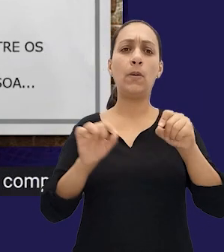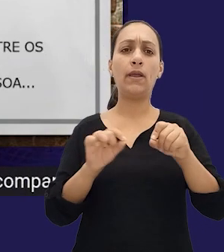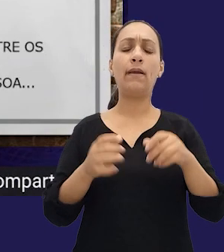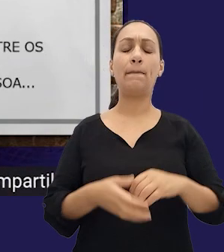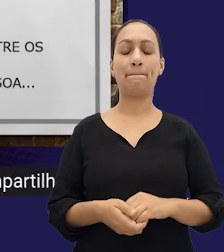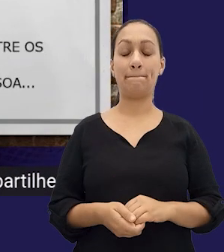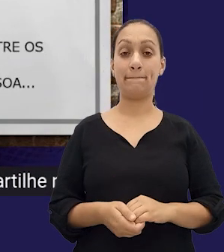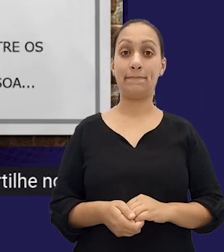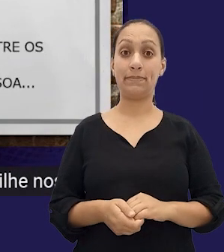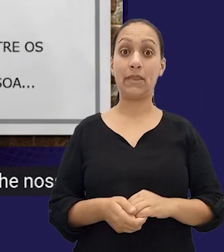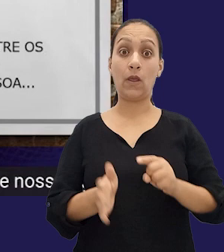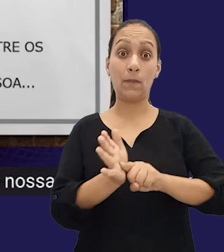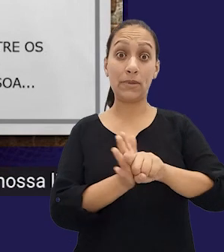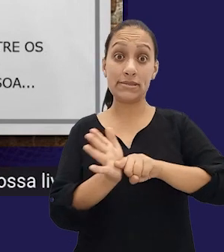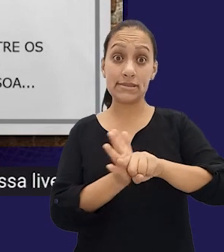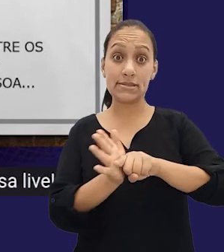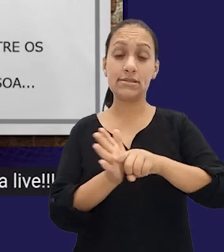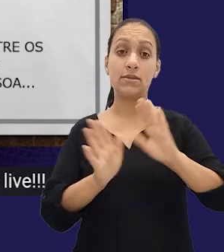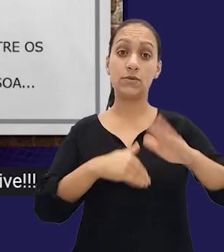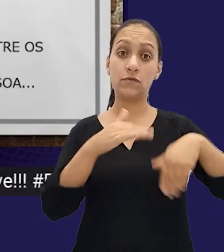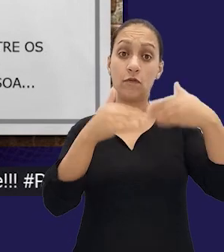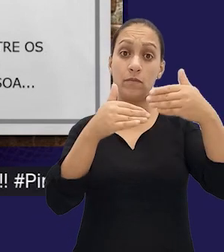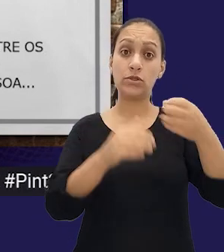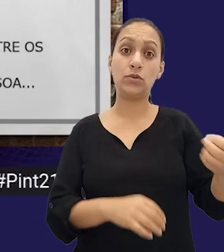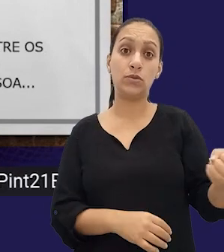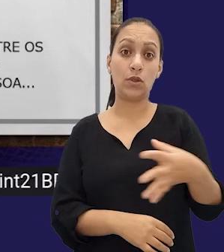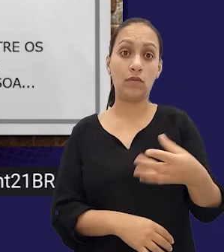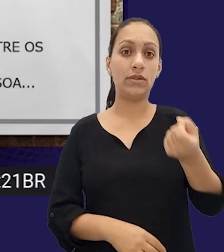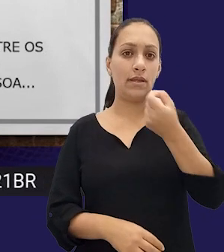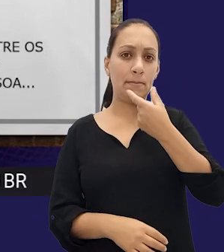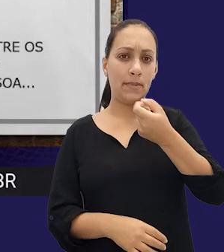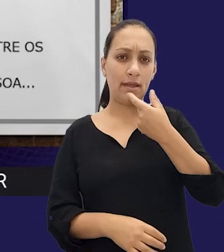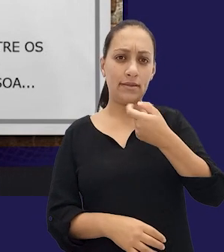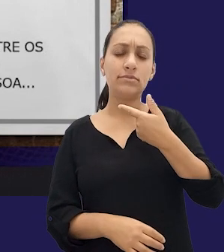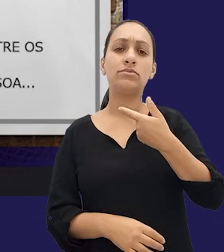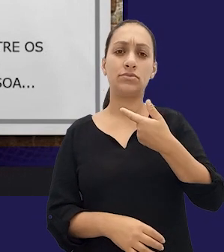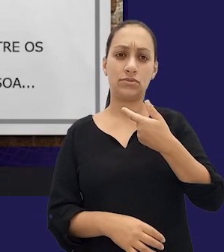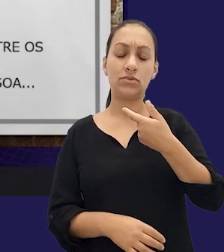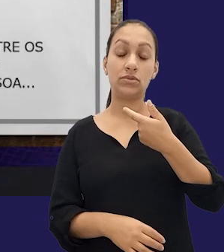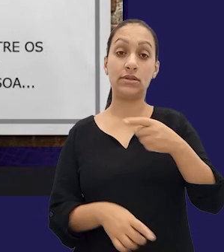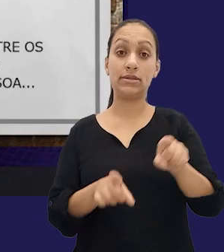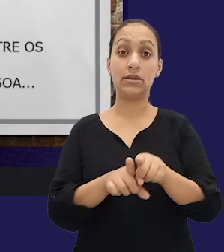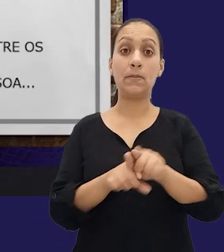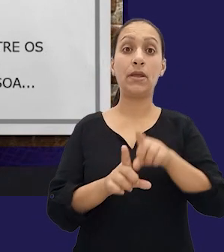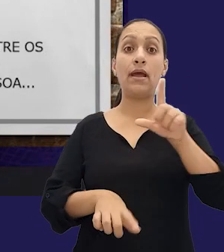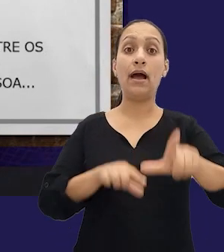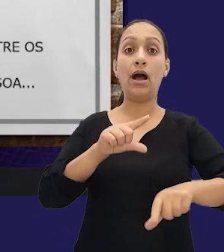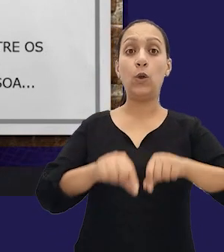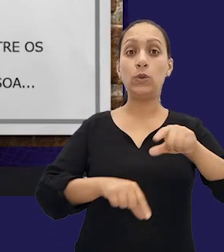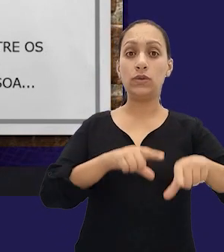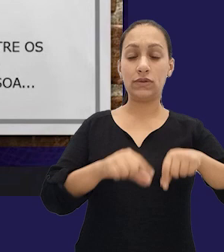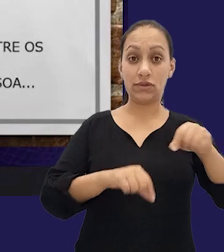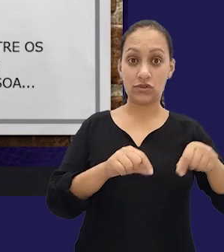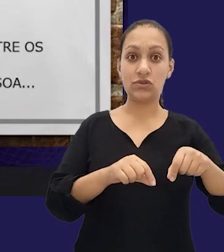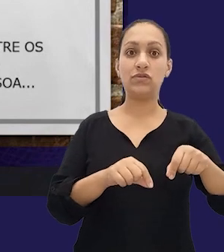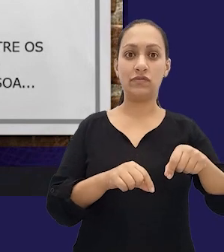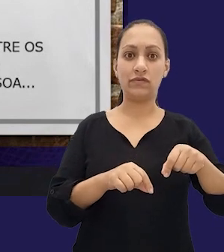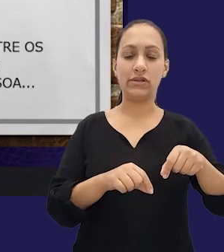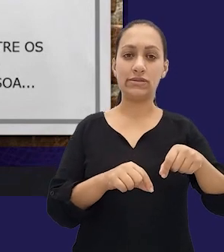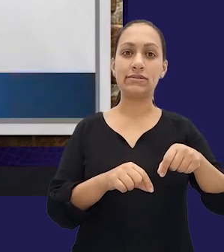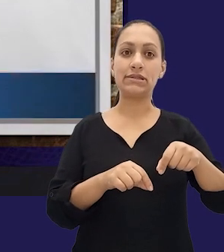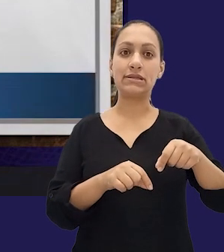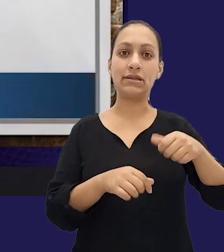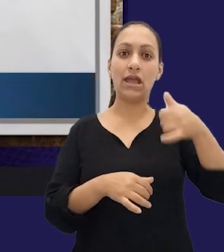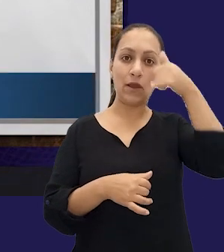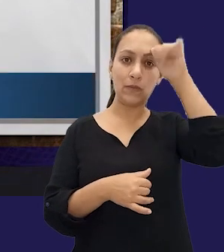fomentar a pesquisa e o desenvolvimento de novas drogas antimicrobianas, de novas alternativas antimicrobianas,